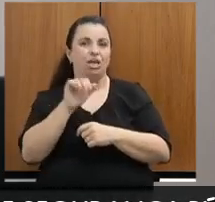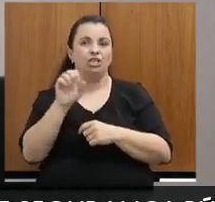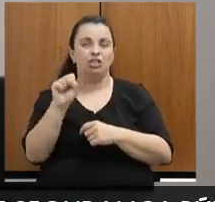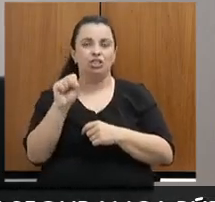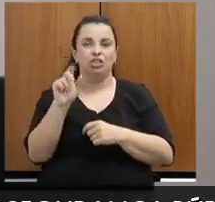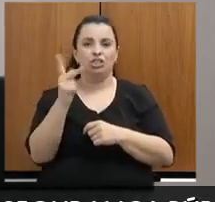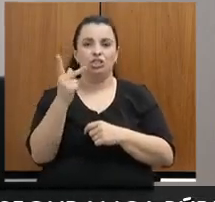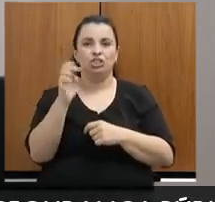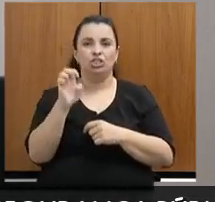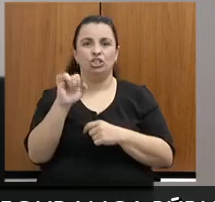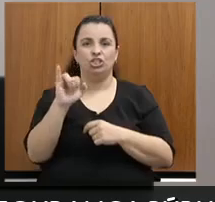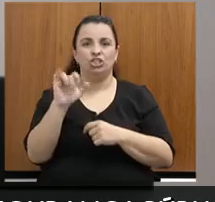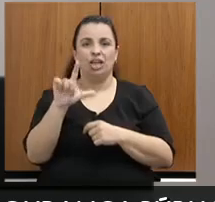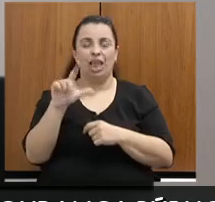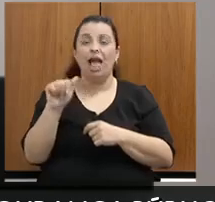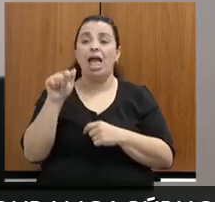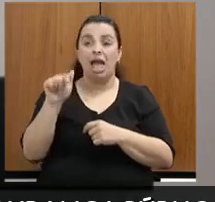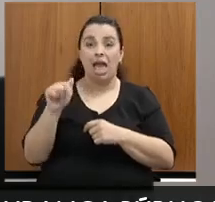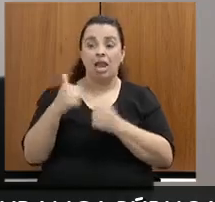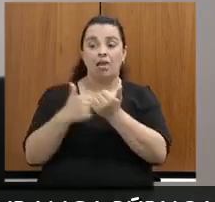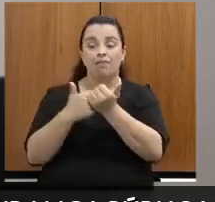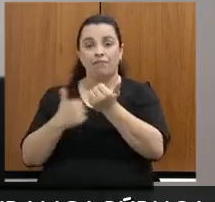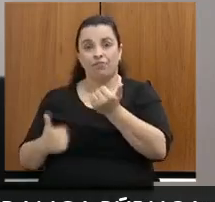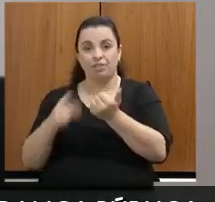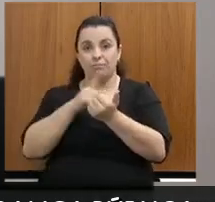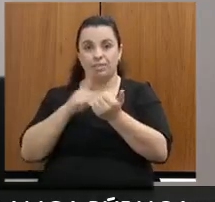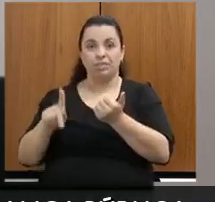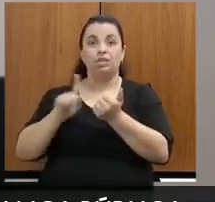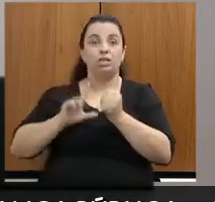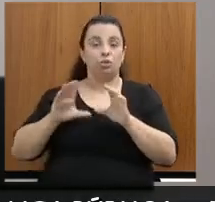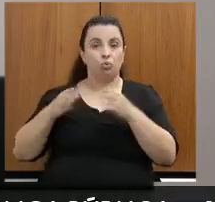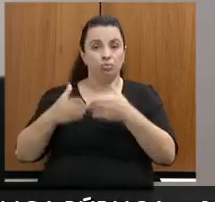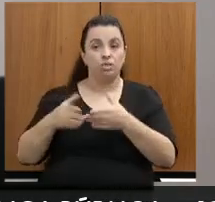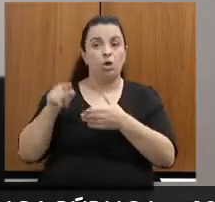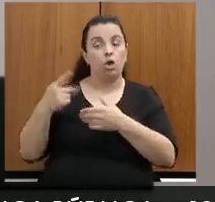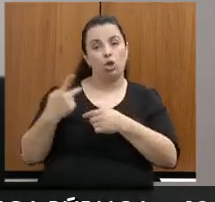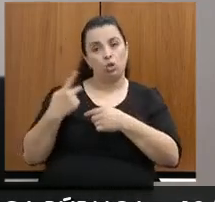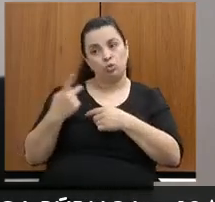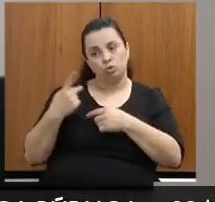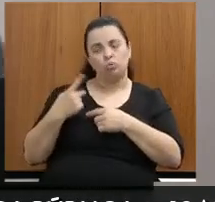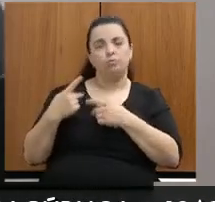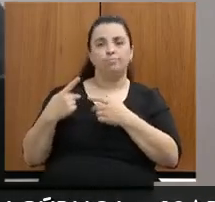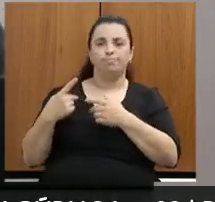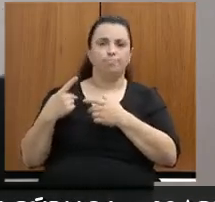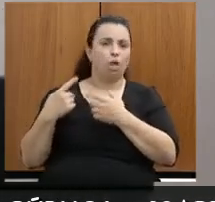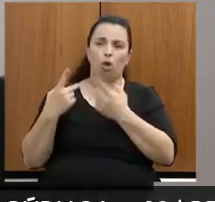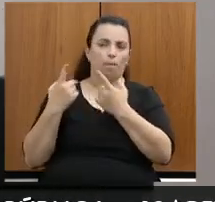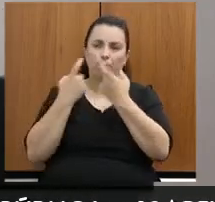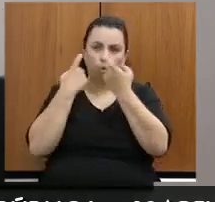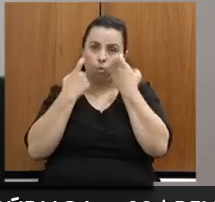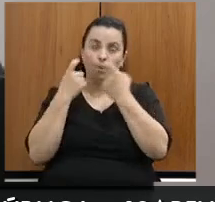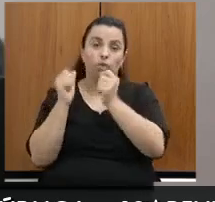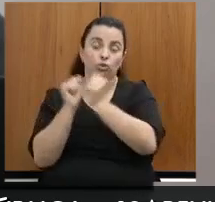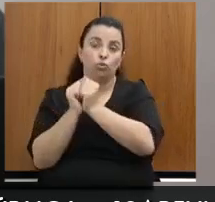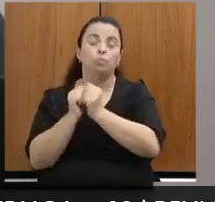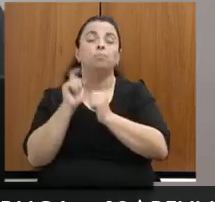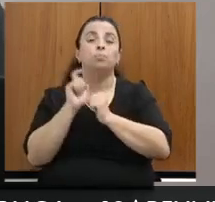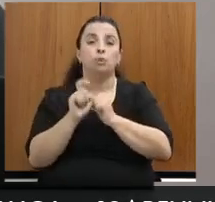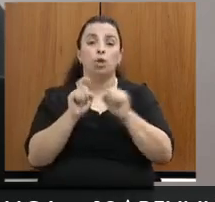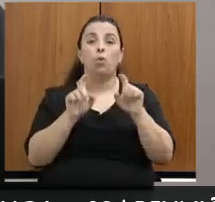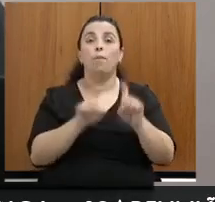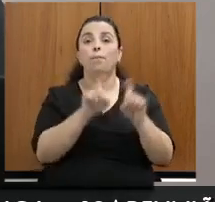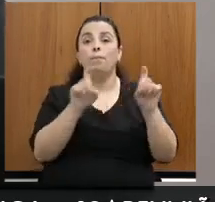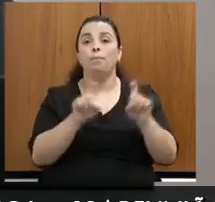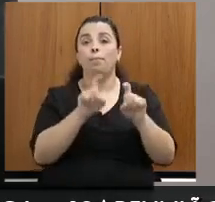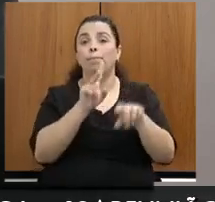presidente dessa comissão e também compartilhada comigo a mesmo compartilha da minha preocupação é que o plantão digital